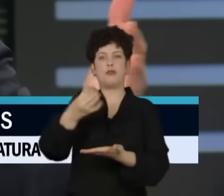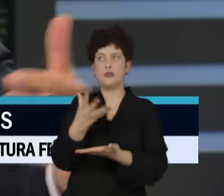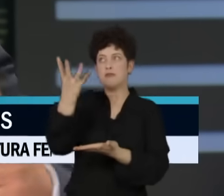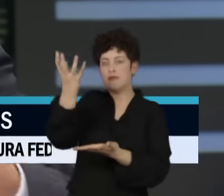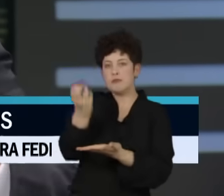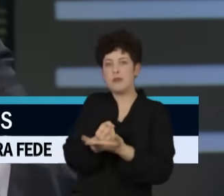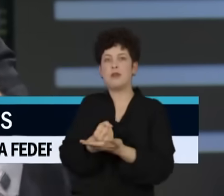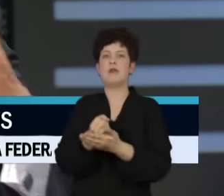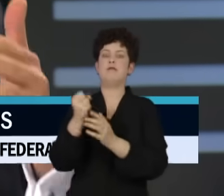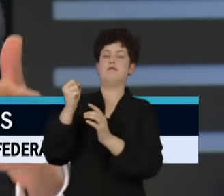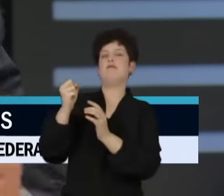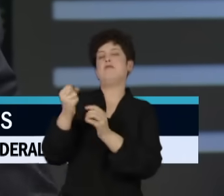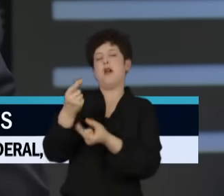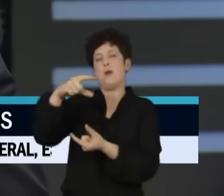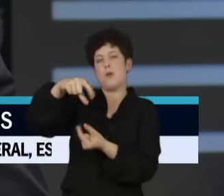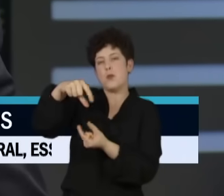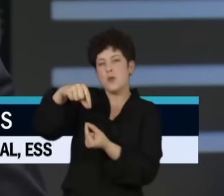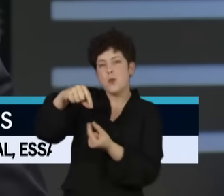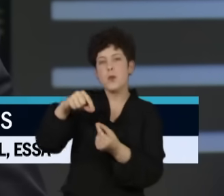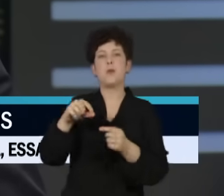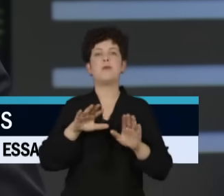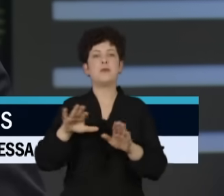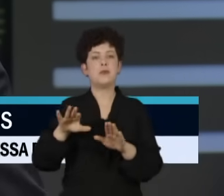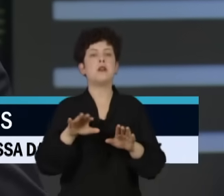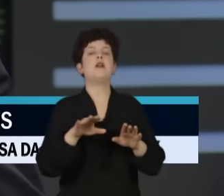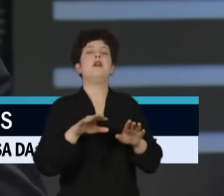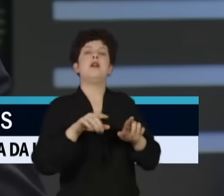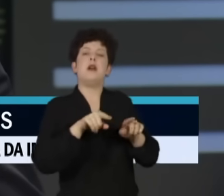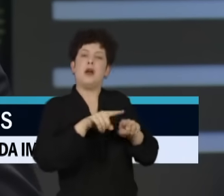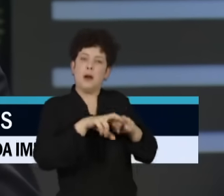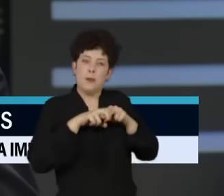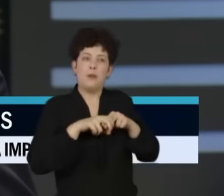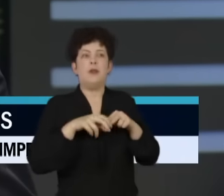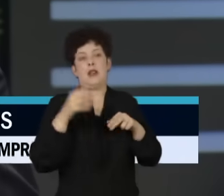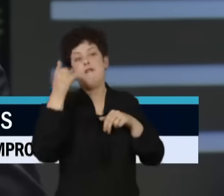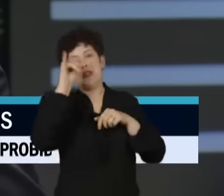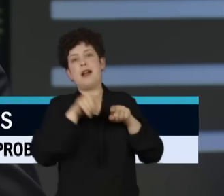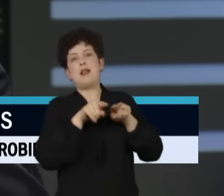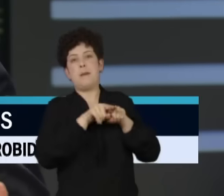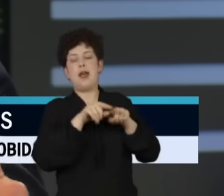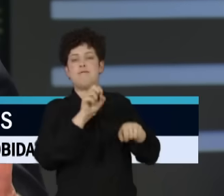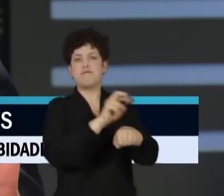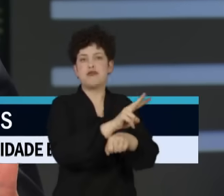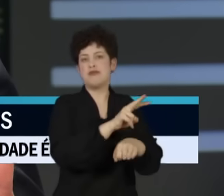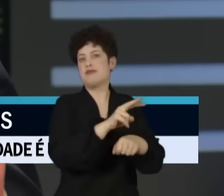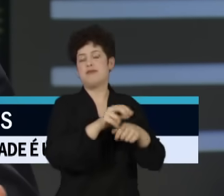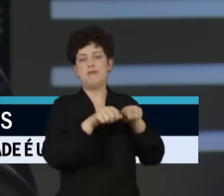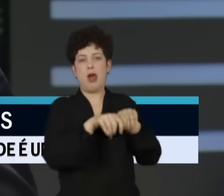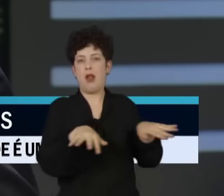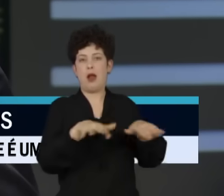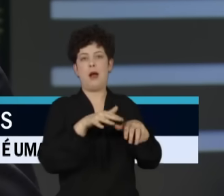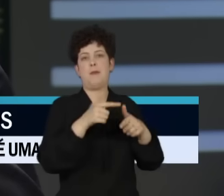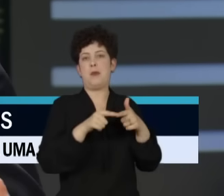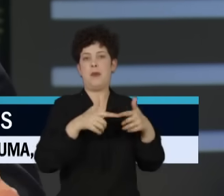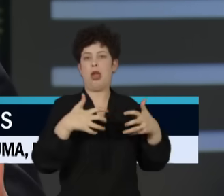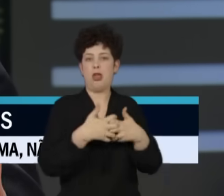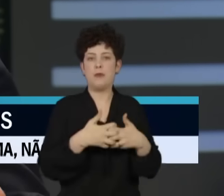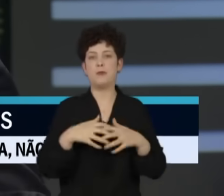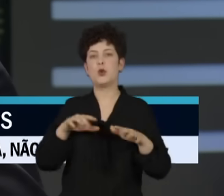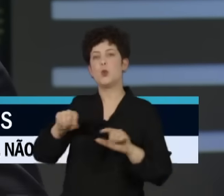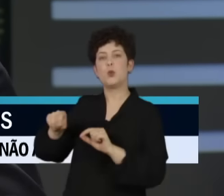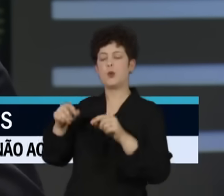rede instalada, essa questão de de hackeamento e assim por diante. Ou seja, essa inspeção do código fonte é nada mais do que uma